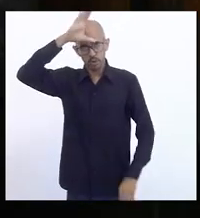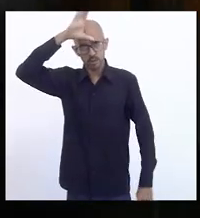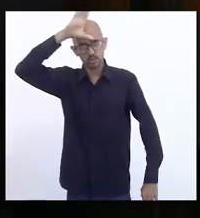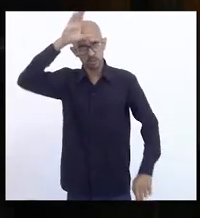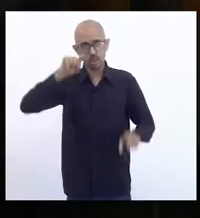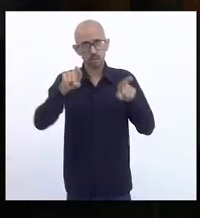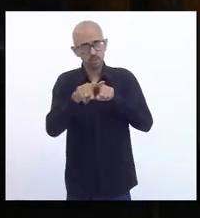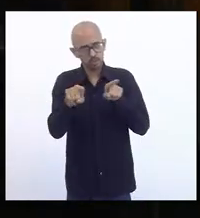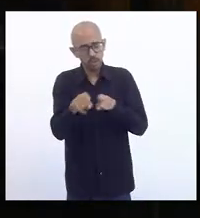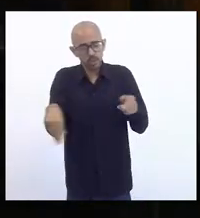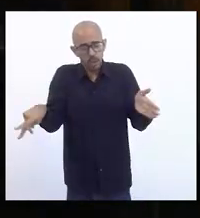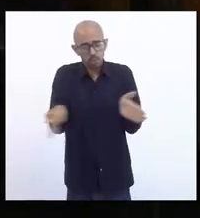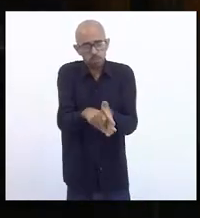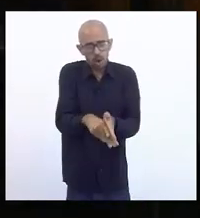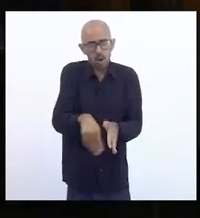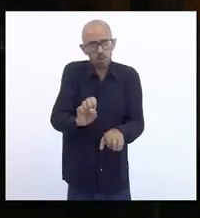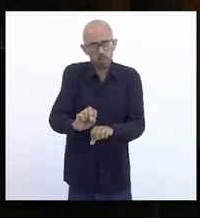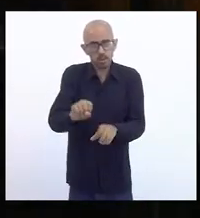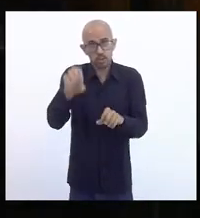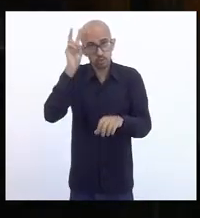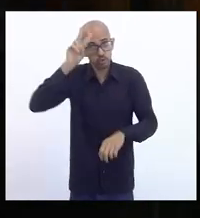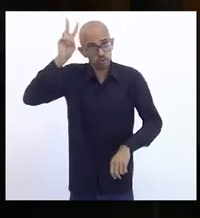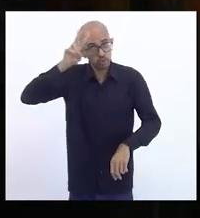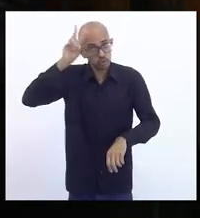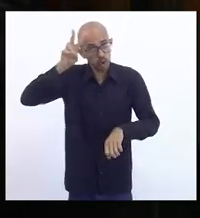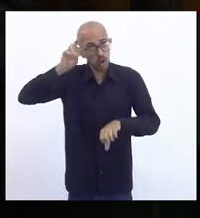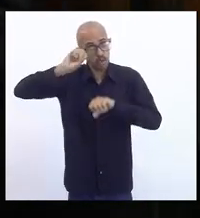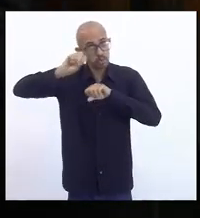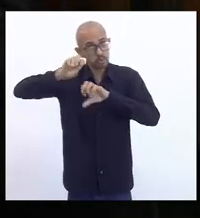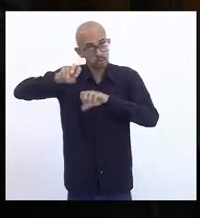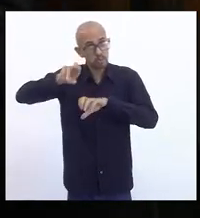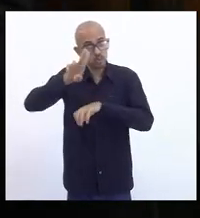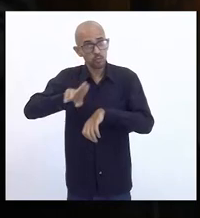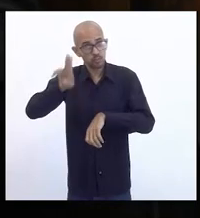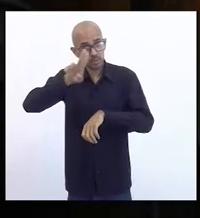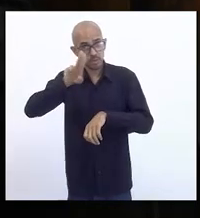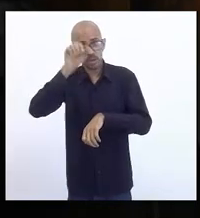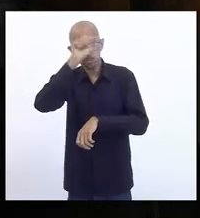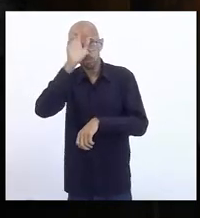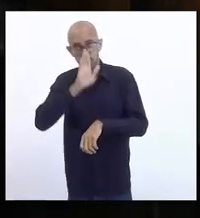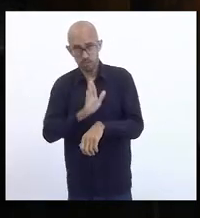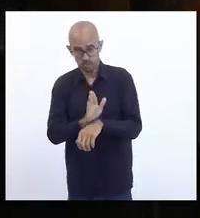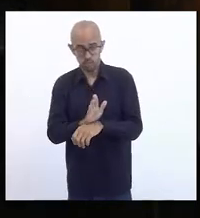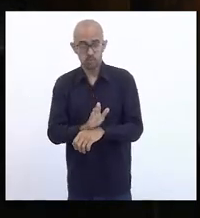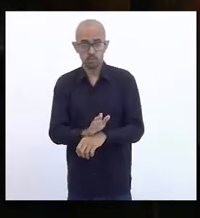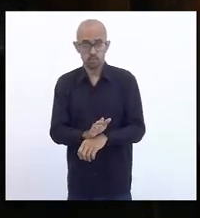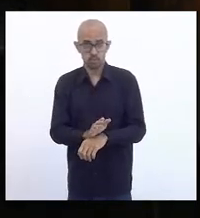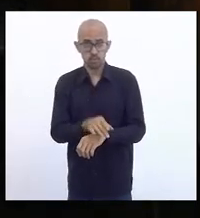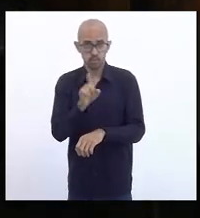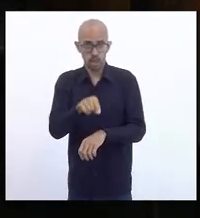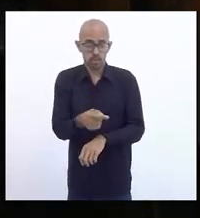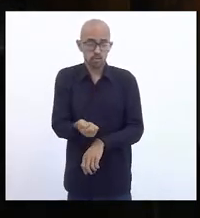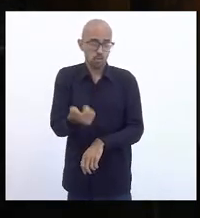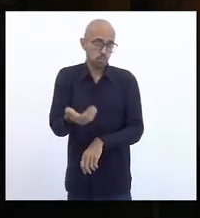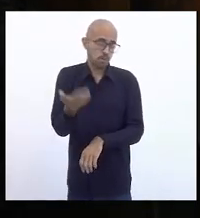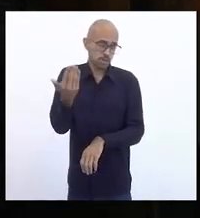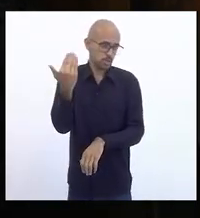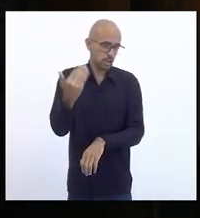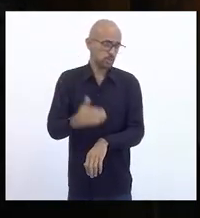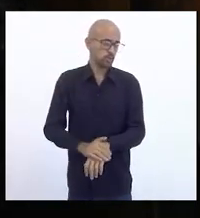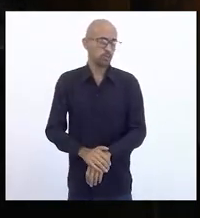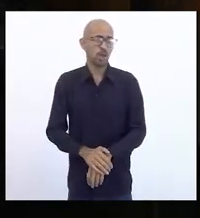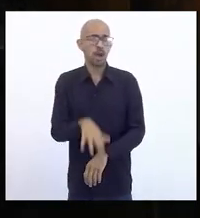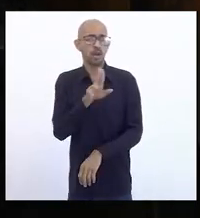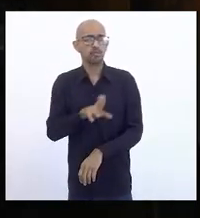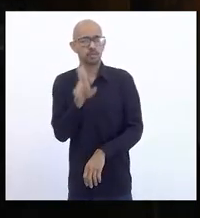e da própria história do ensino superior no Brasil, Eliomar, que é uma história muito recente. A